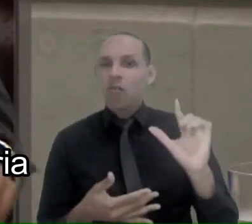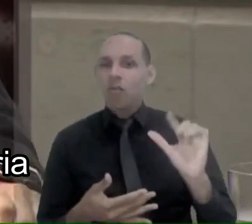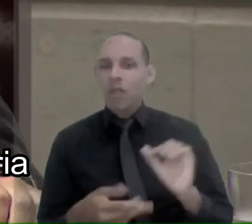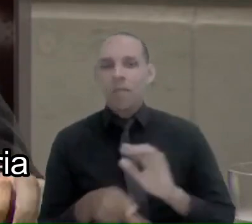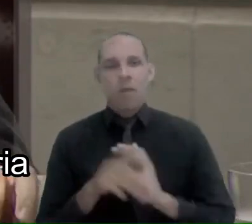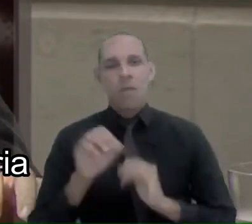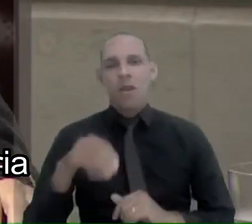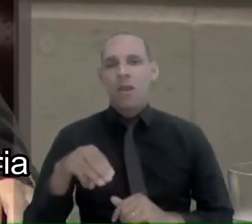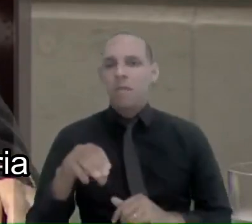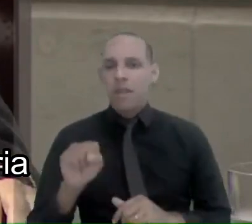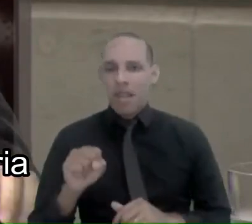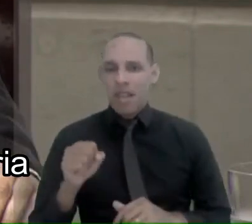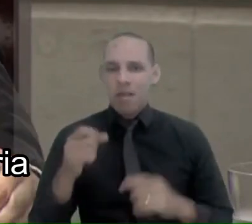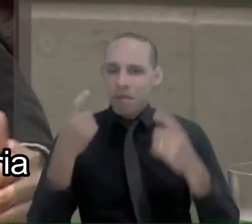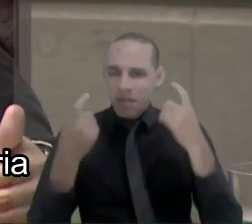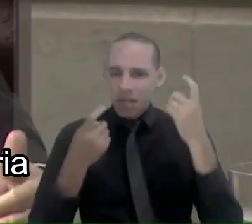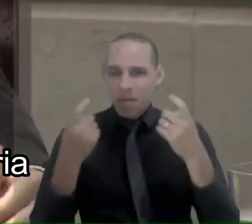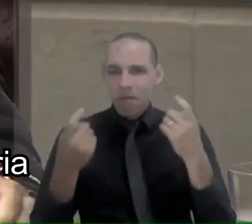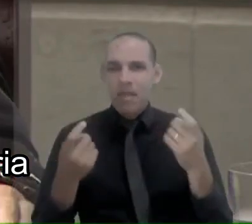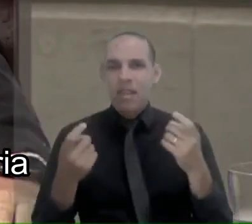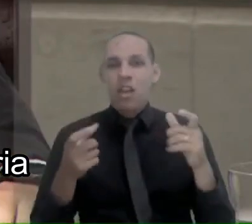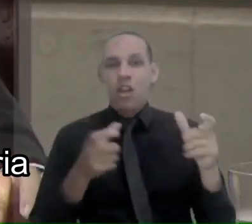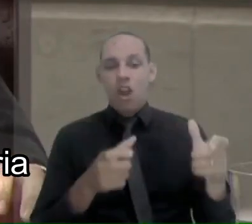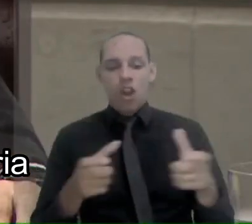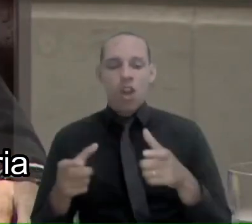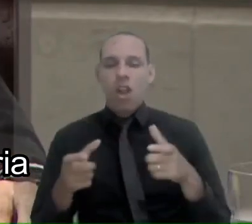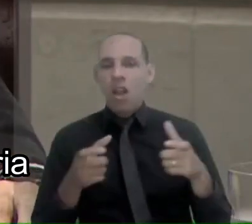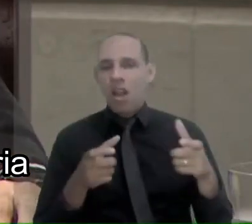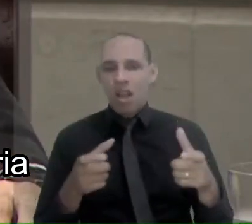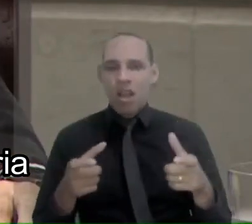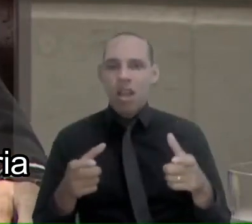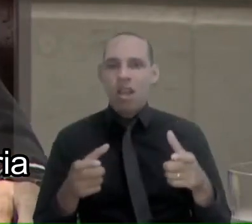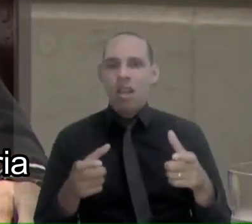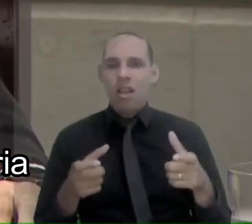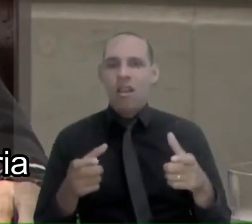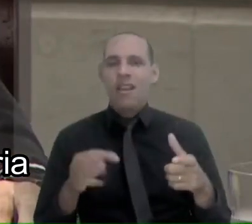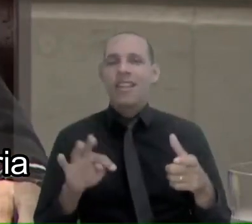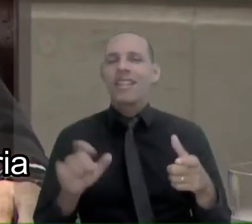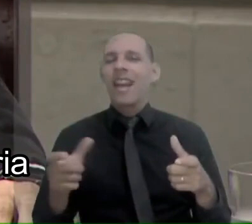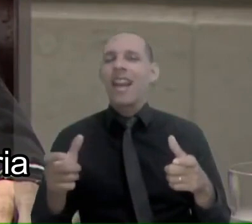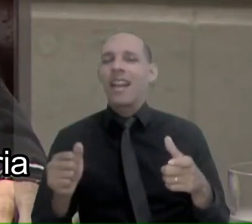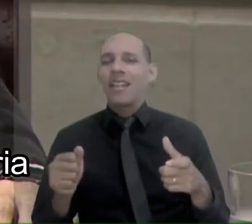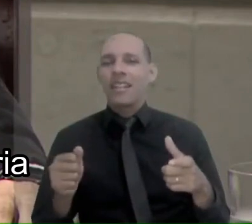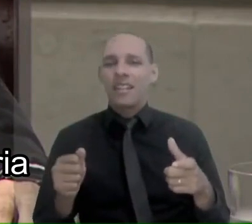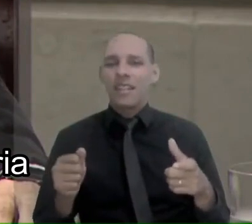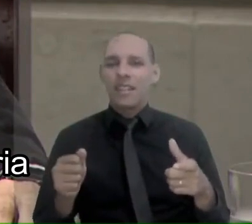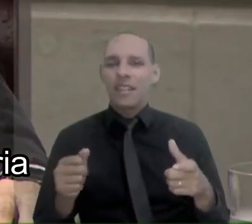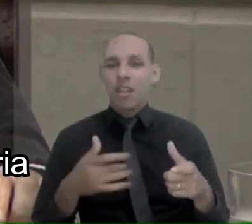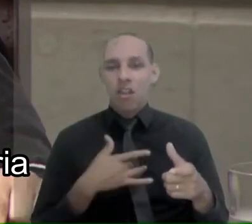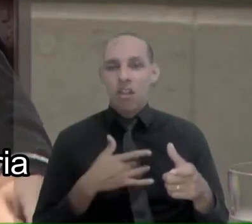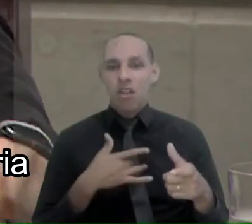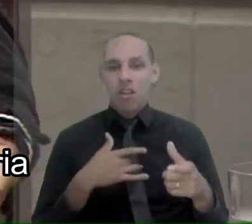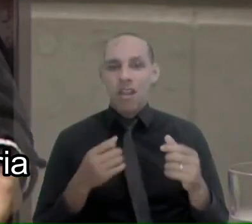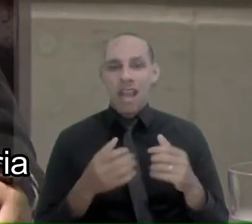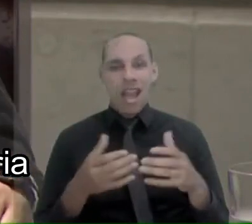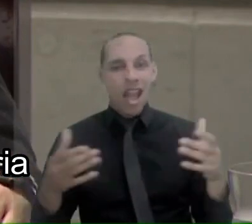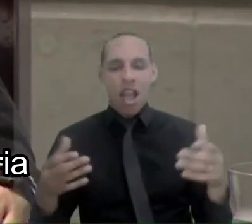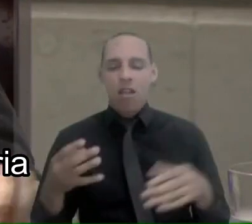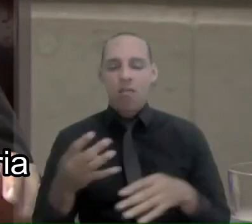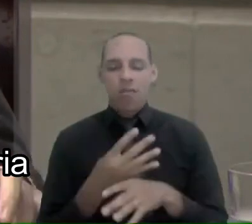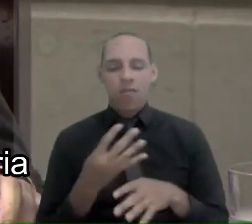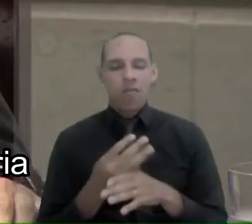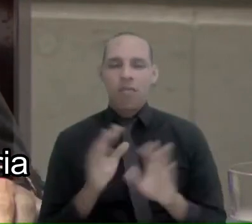como locais que têm alta taxa de tuberculose resistente, mas